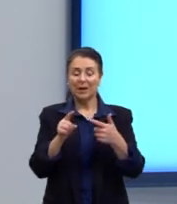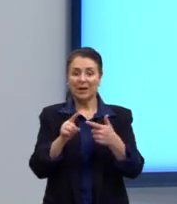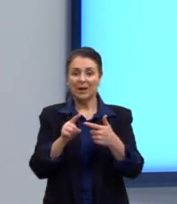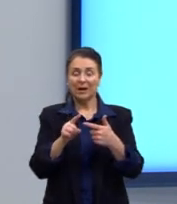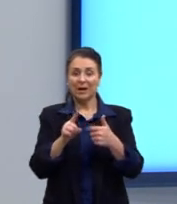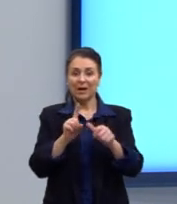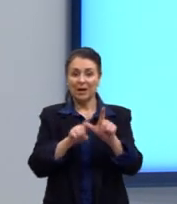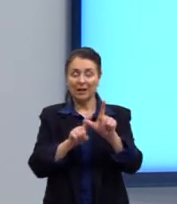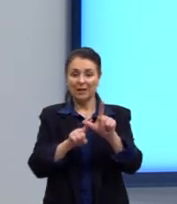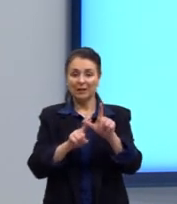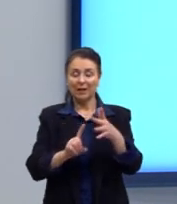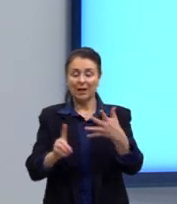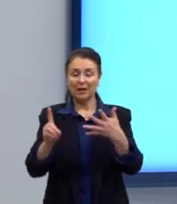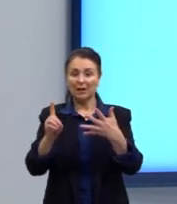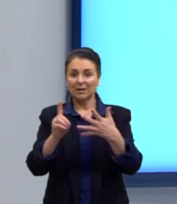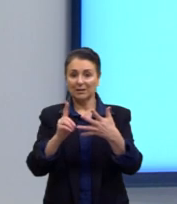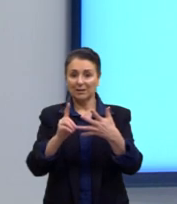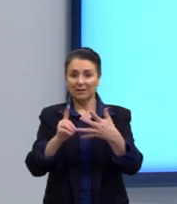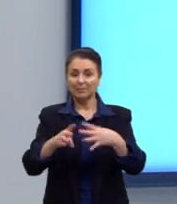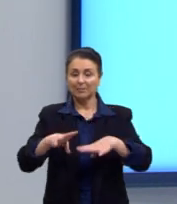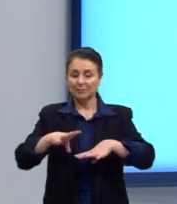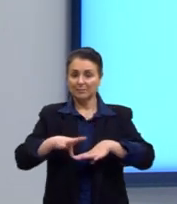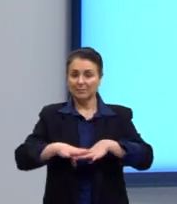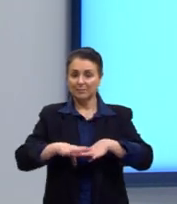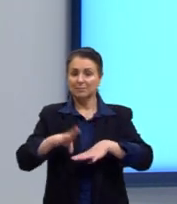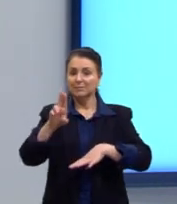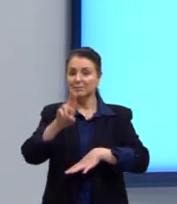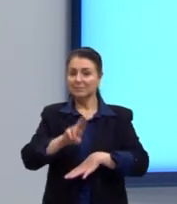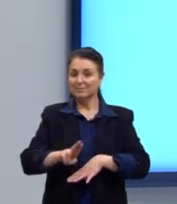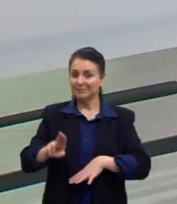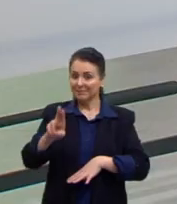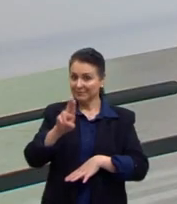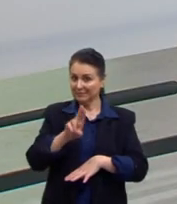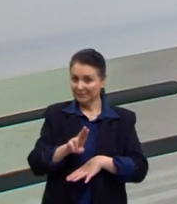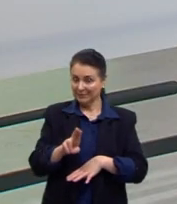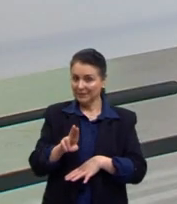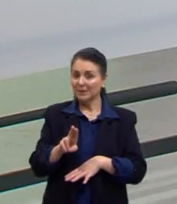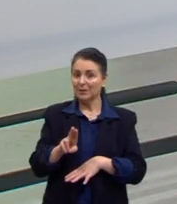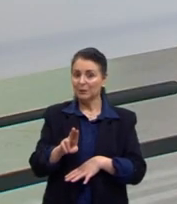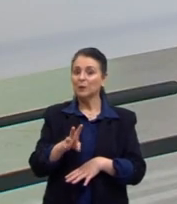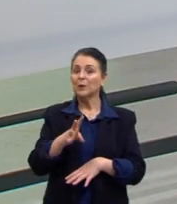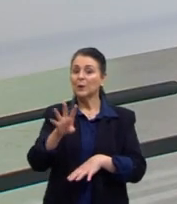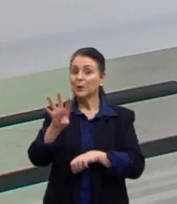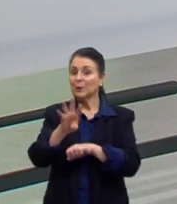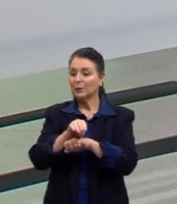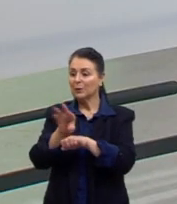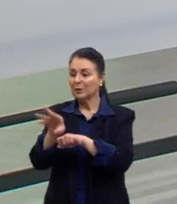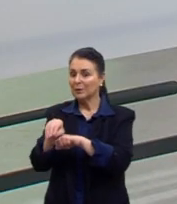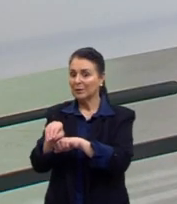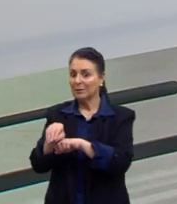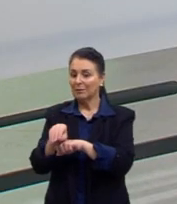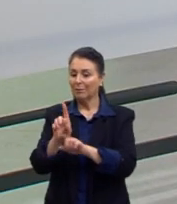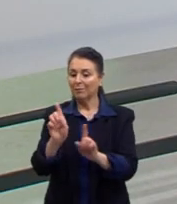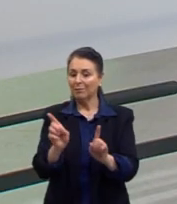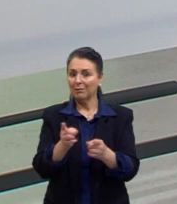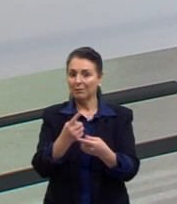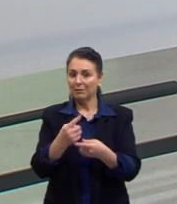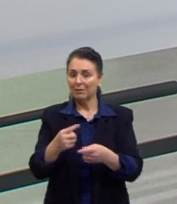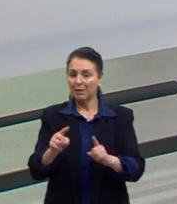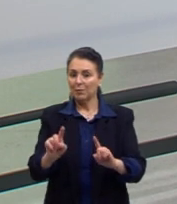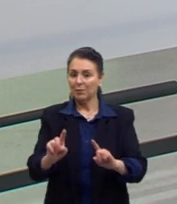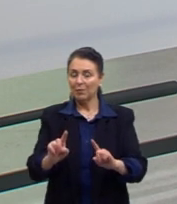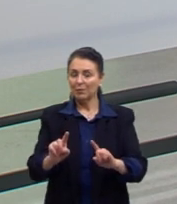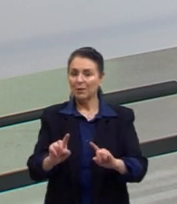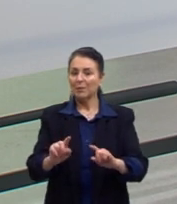então aqui a gente tem a matemática se utilizando aí desse conhecimento da música para trabalhar